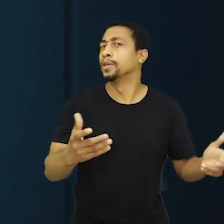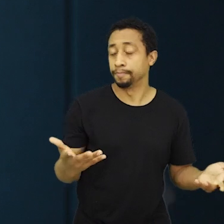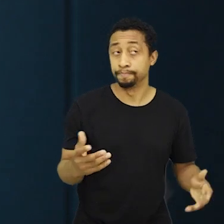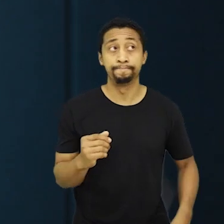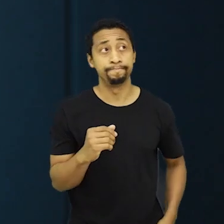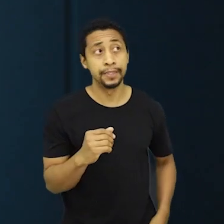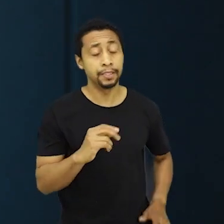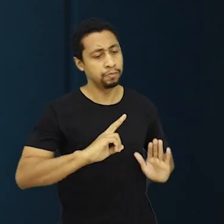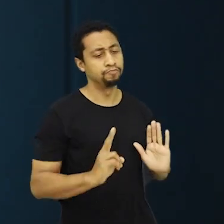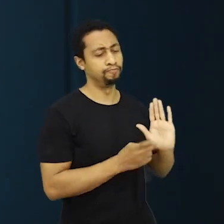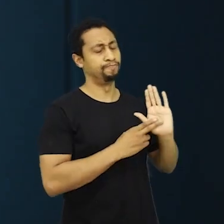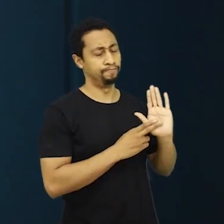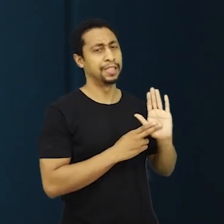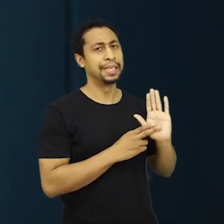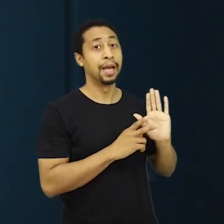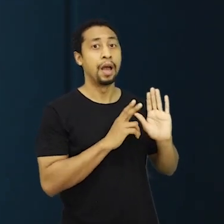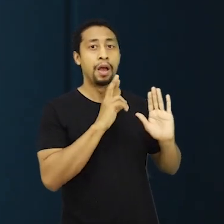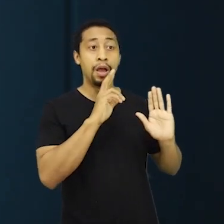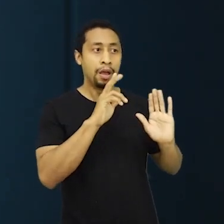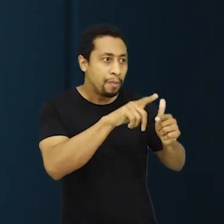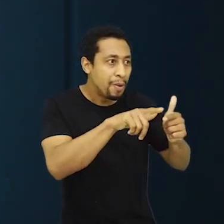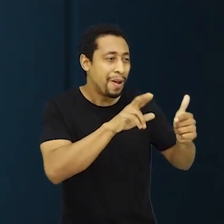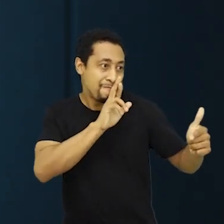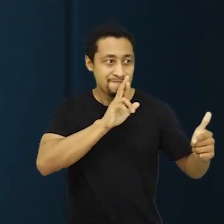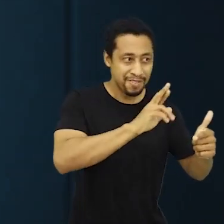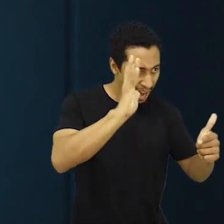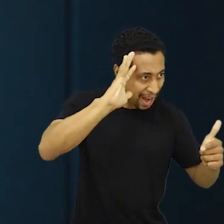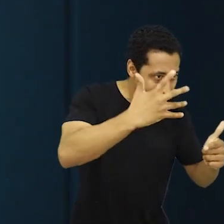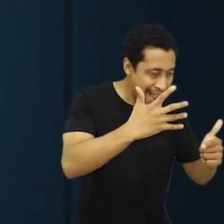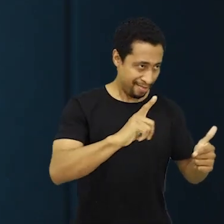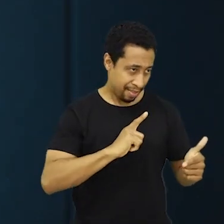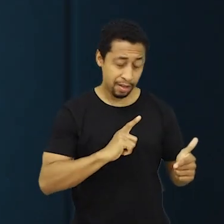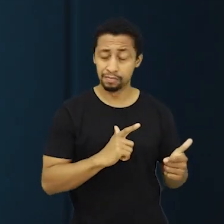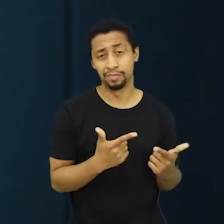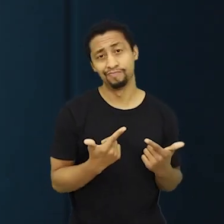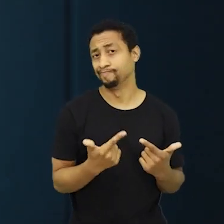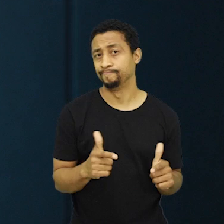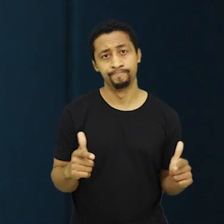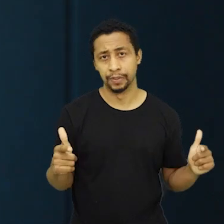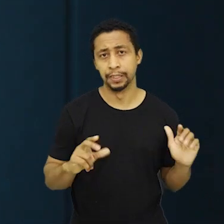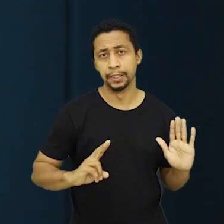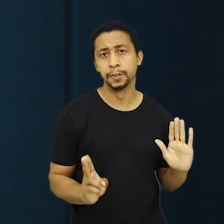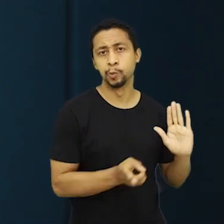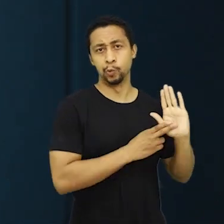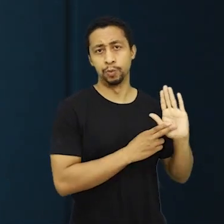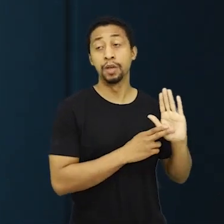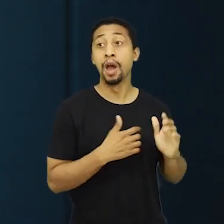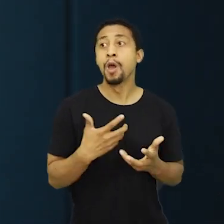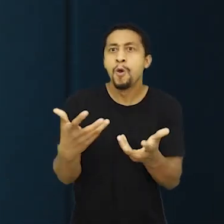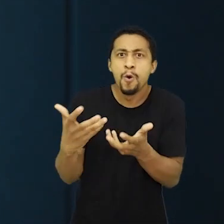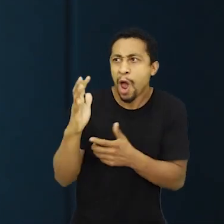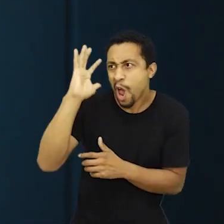não temos as respostas, de que nós não temos as soluções e de que a gente não quer tê-las